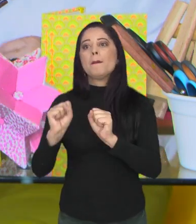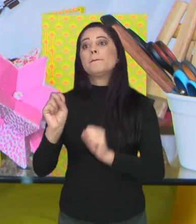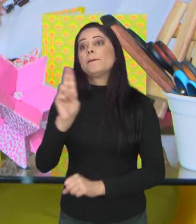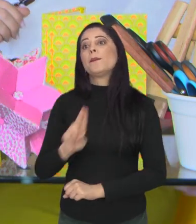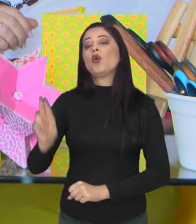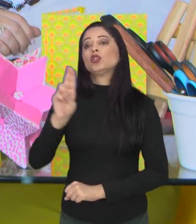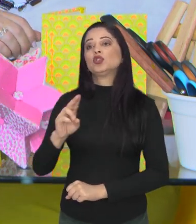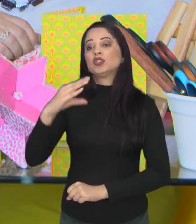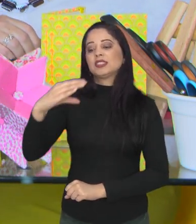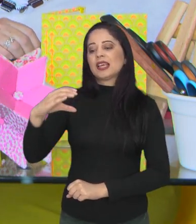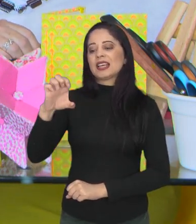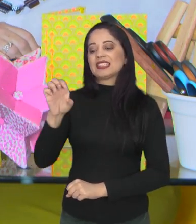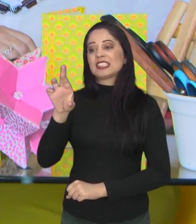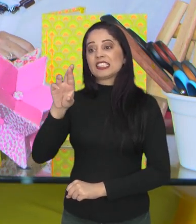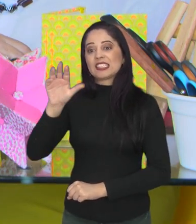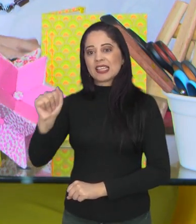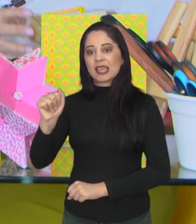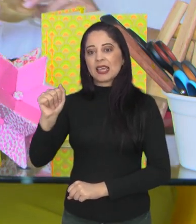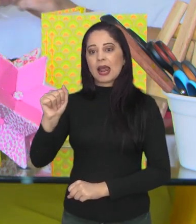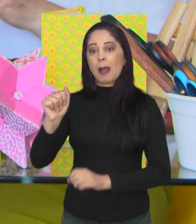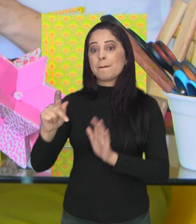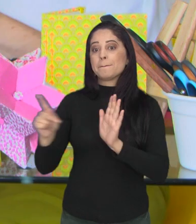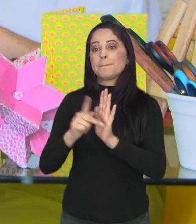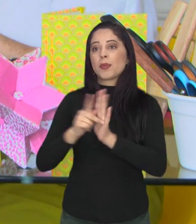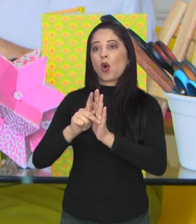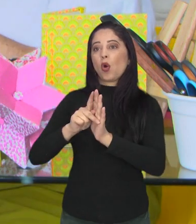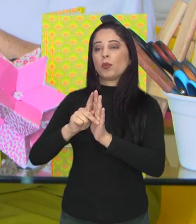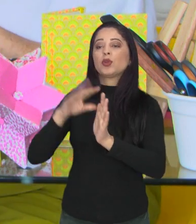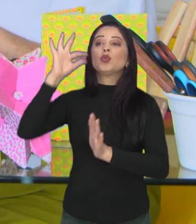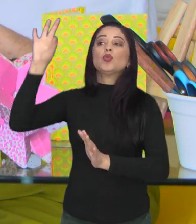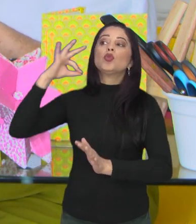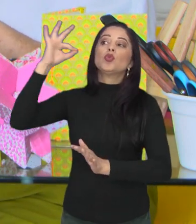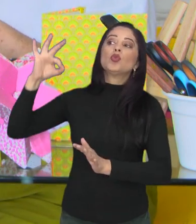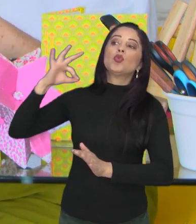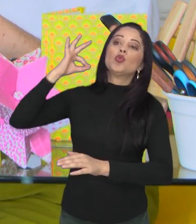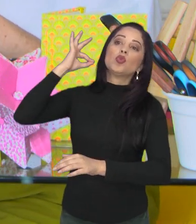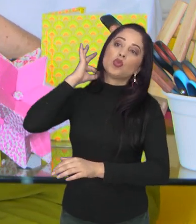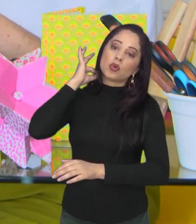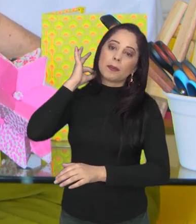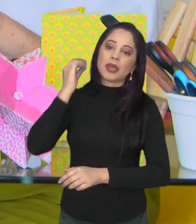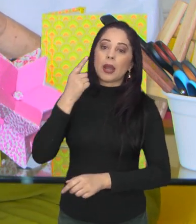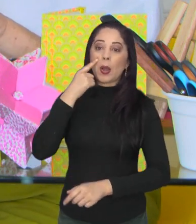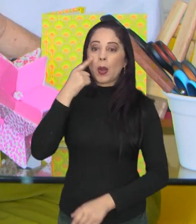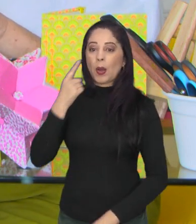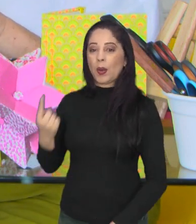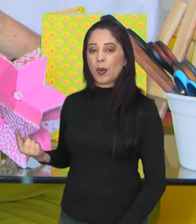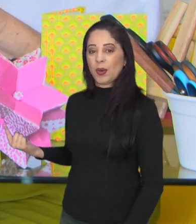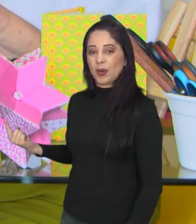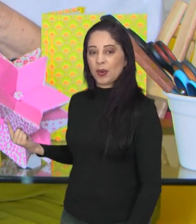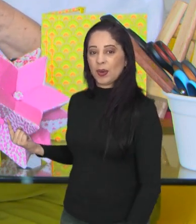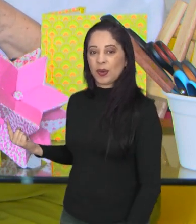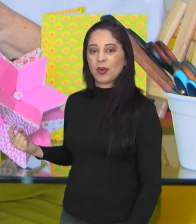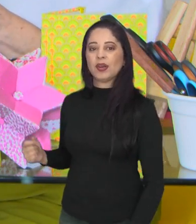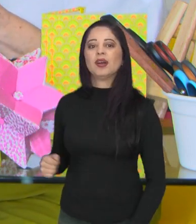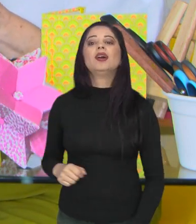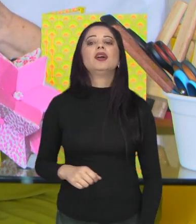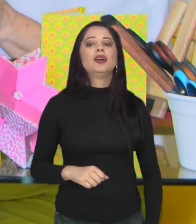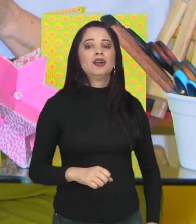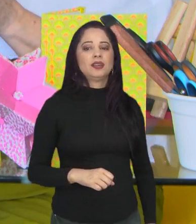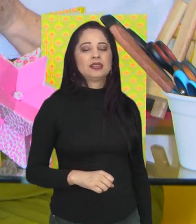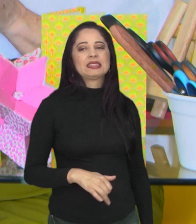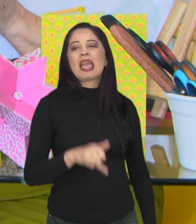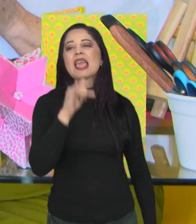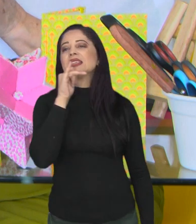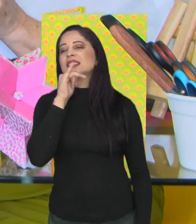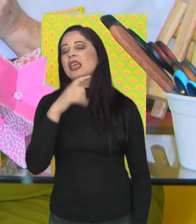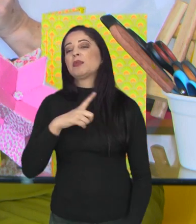cera de abelha para eu tenho até aqui você pode utilizar cera de abelha Ah eu tenho linhas